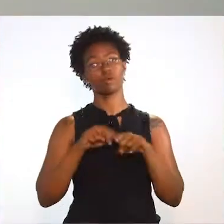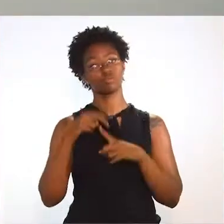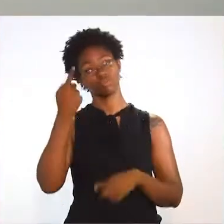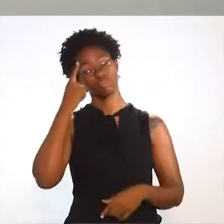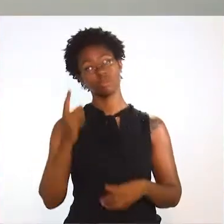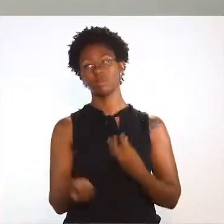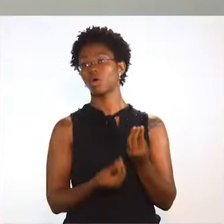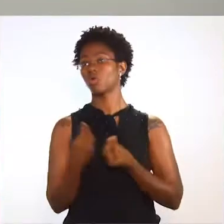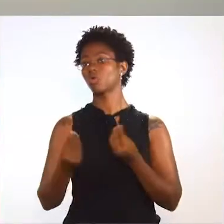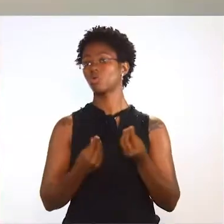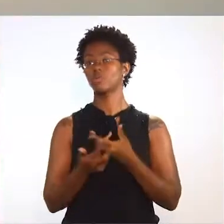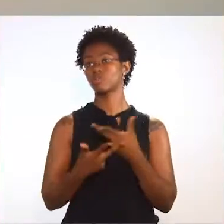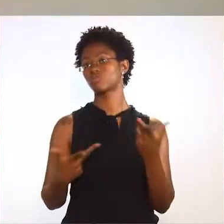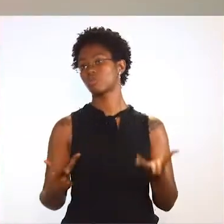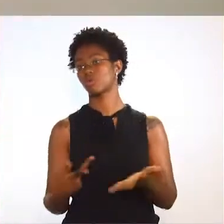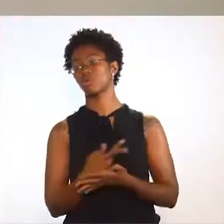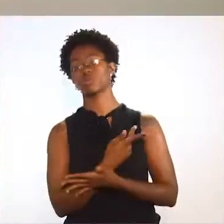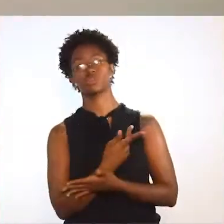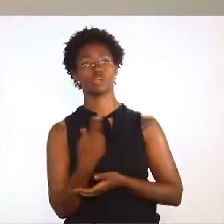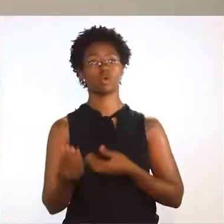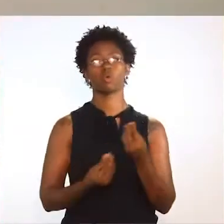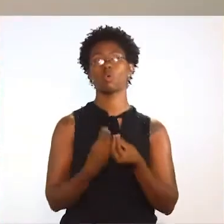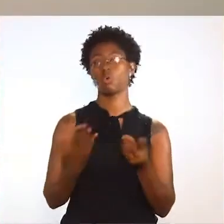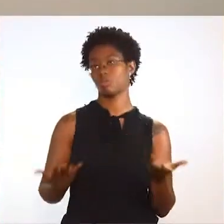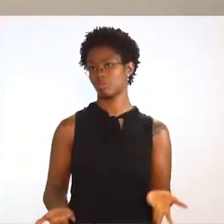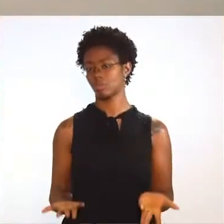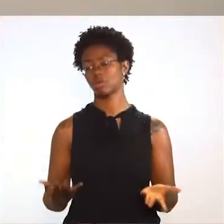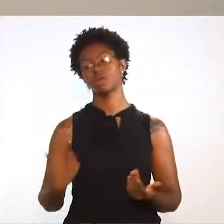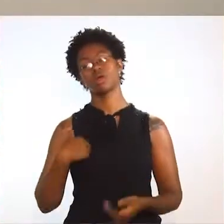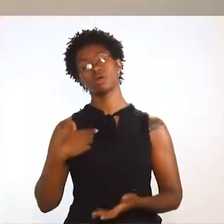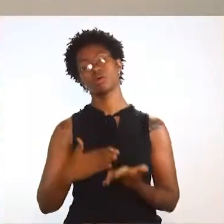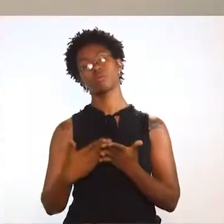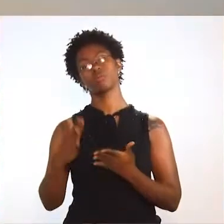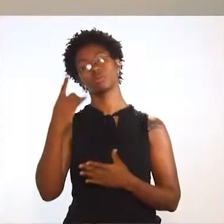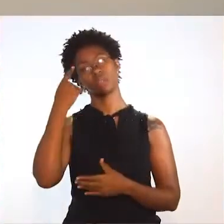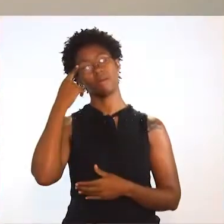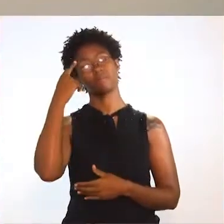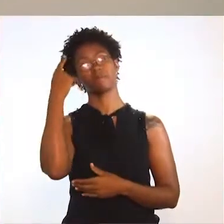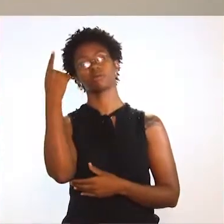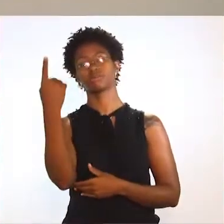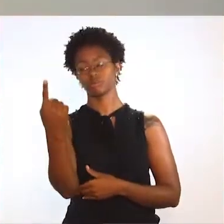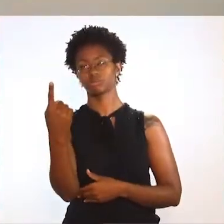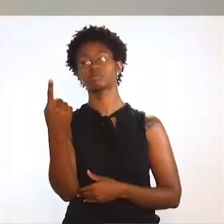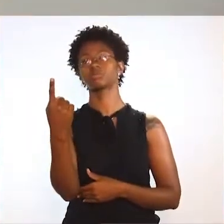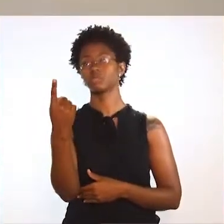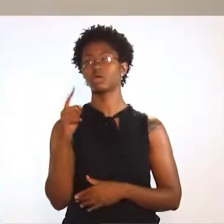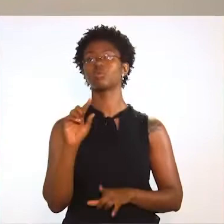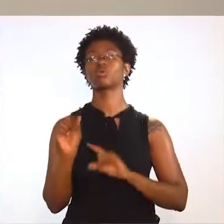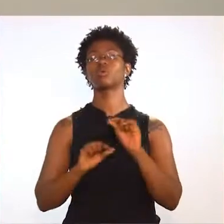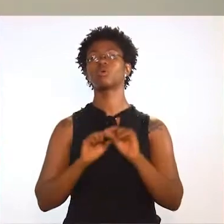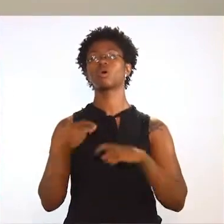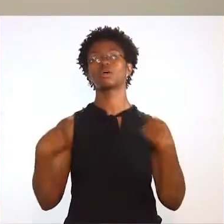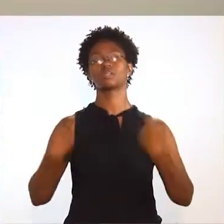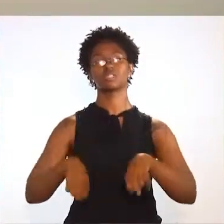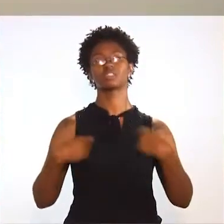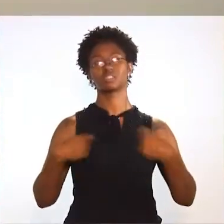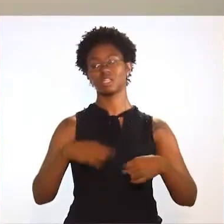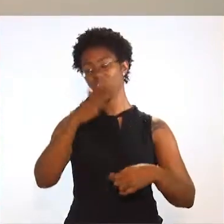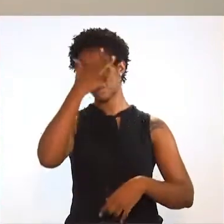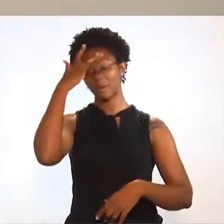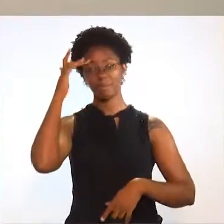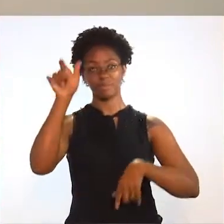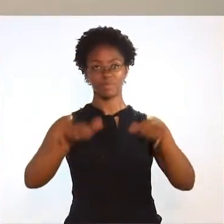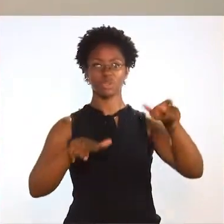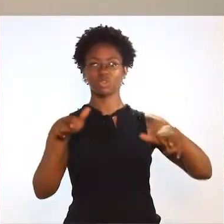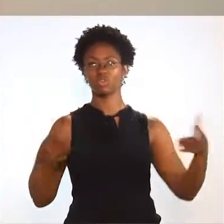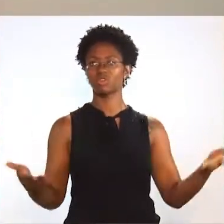que ia acontecer e como as coisas iriam ficar. Então, eu comecei a pensar qual era a necessidade das pessoas naquele